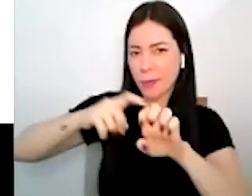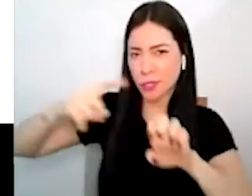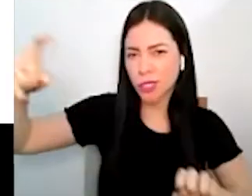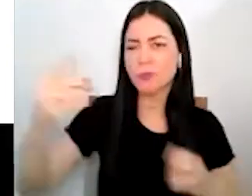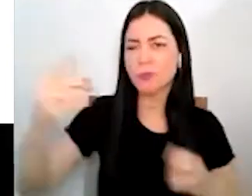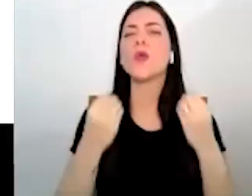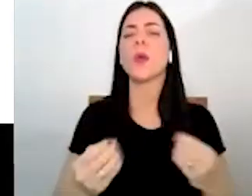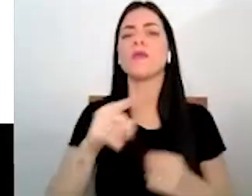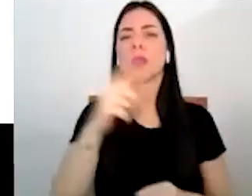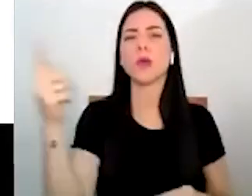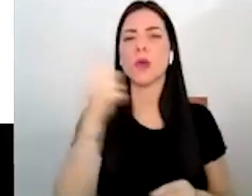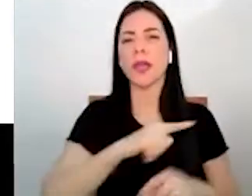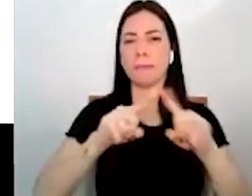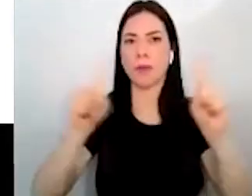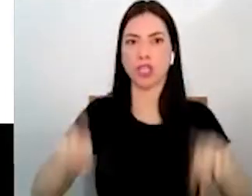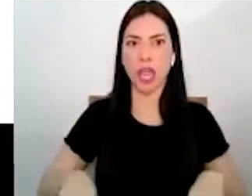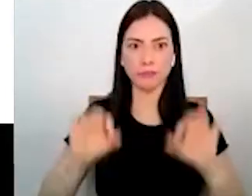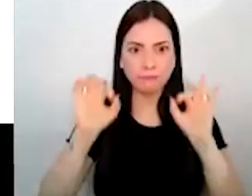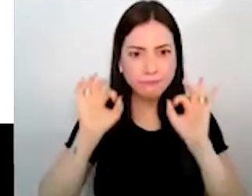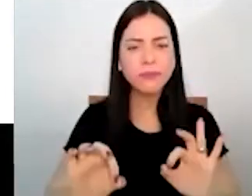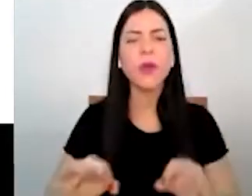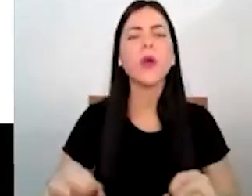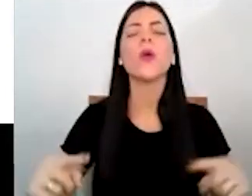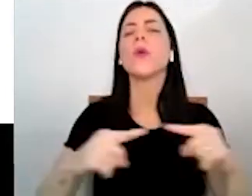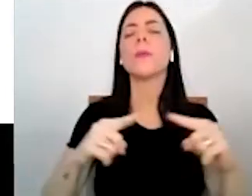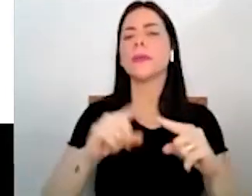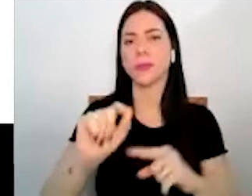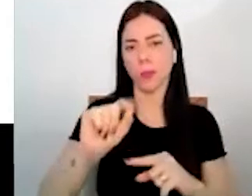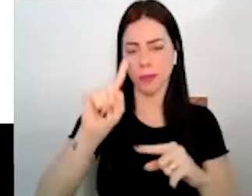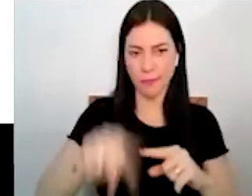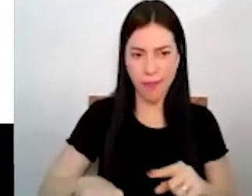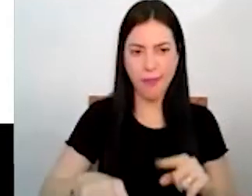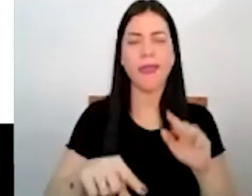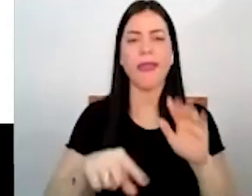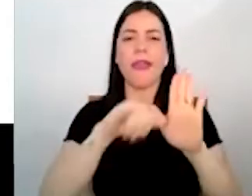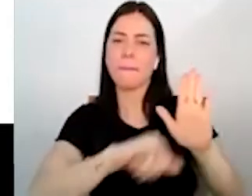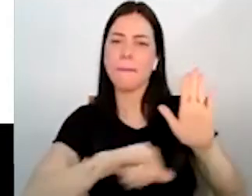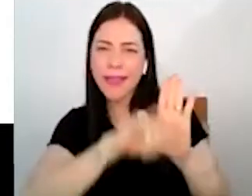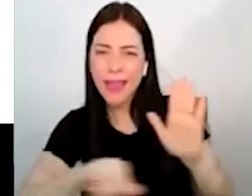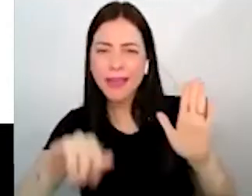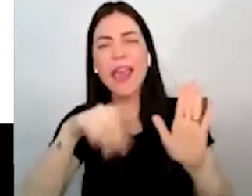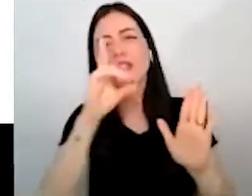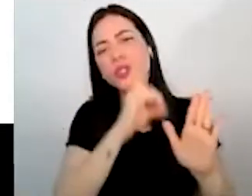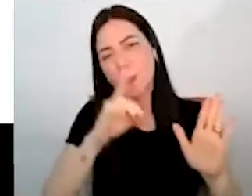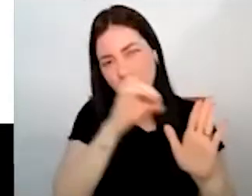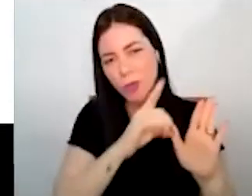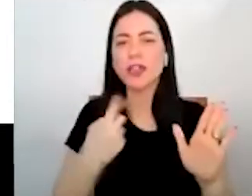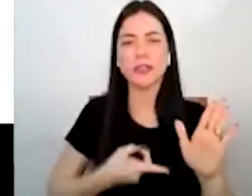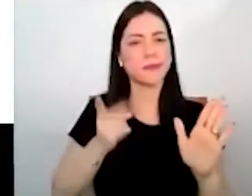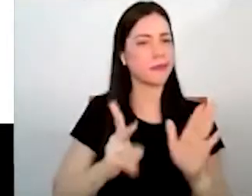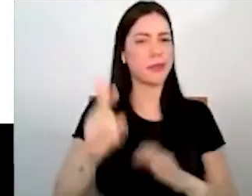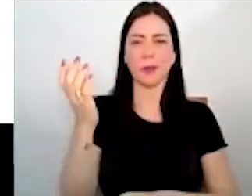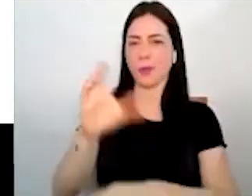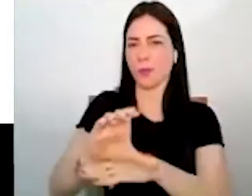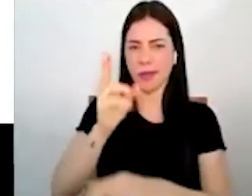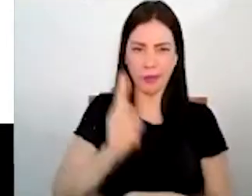do chão. E aí tinha uma matéria específica, que era a matéria principal dessa edição, que saiu aos domingos, como a gente costuma publicar, que